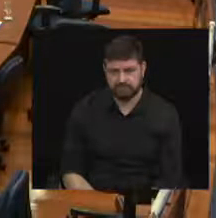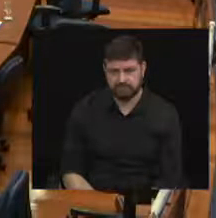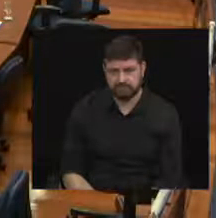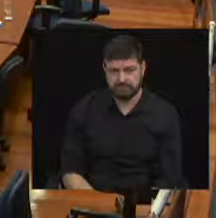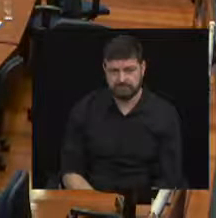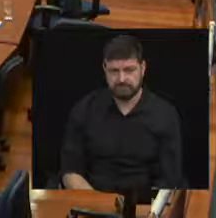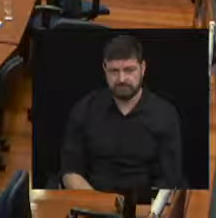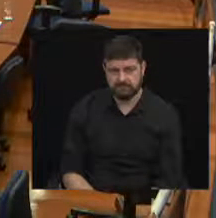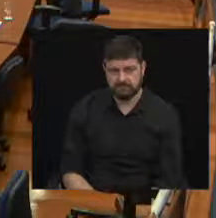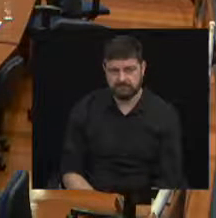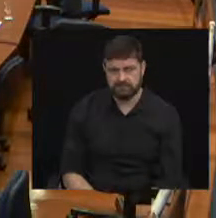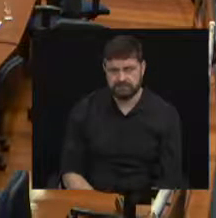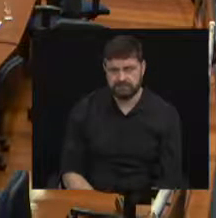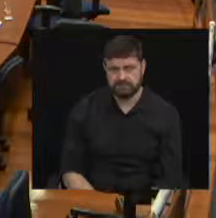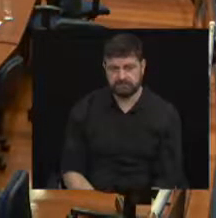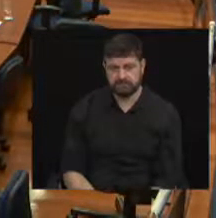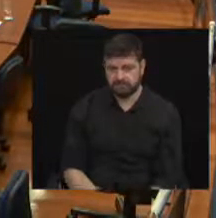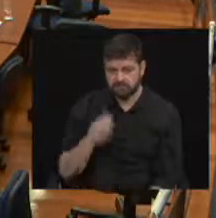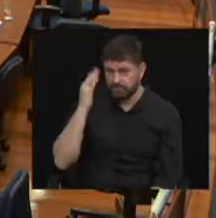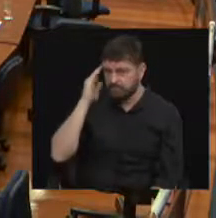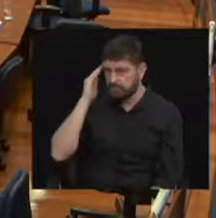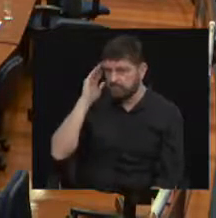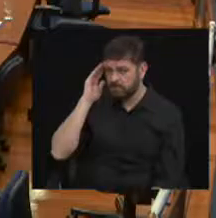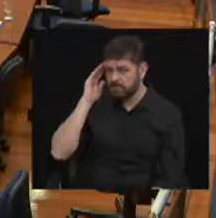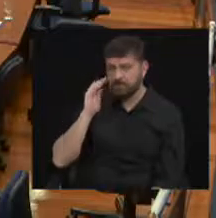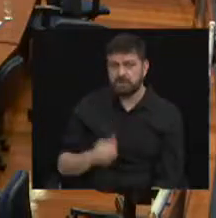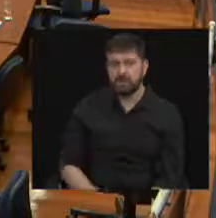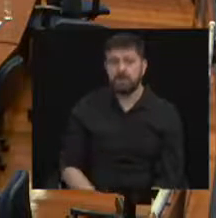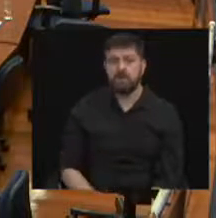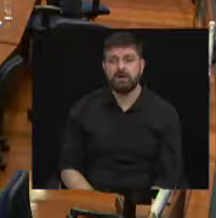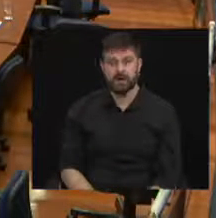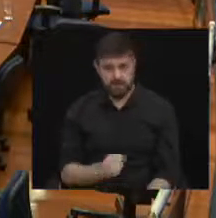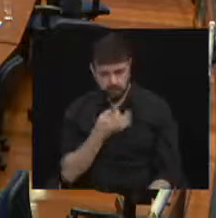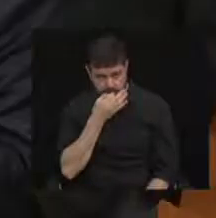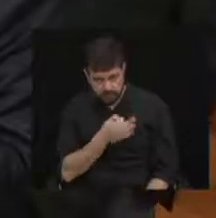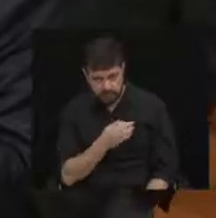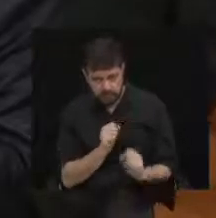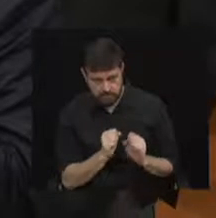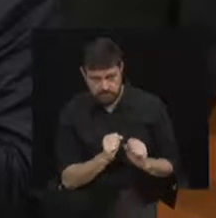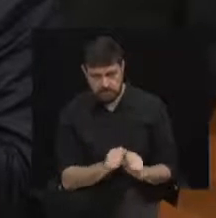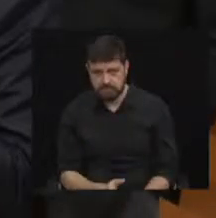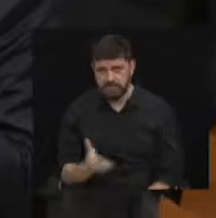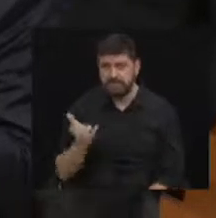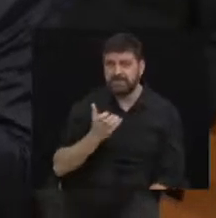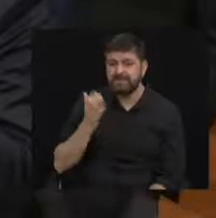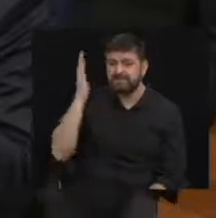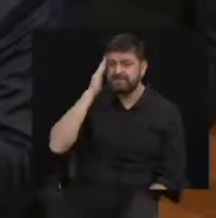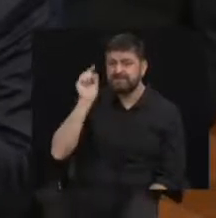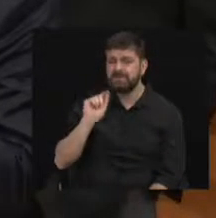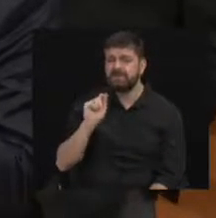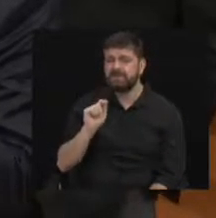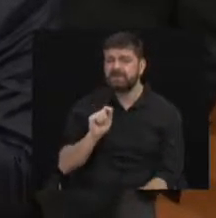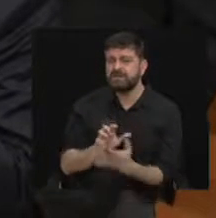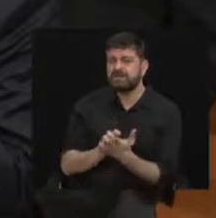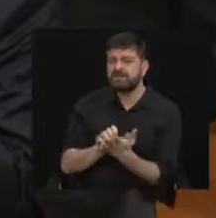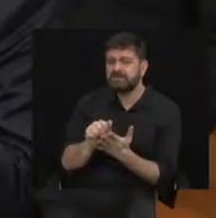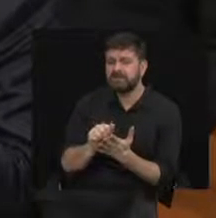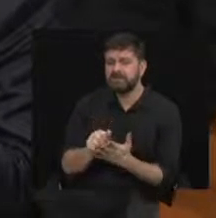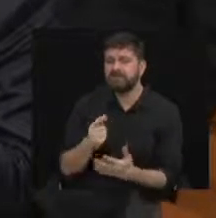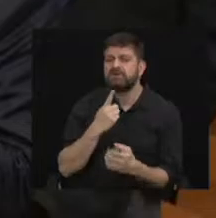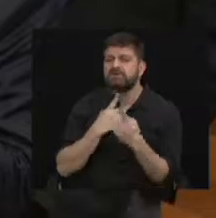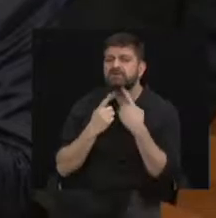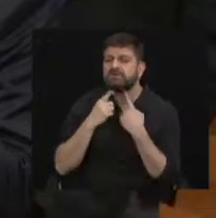Zimbaldi, ausente. Vereador Tiago Ferrari, ausente. Vereador Tico Costa, ausente. Vereador Vinícius Gratti, ausente. Vereador Zé Carlos,